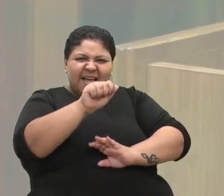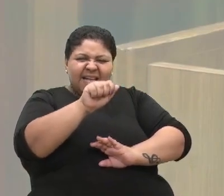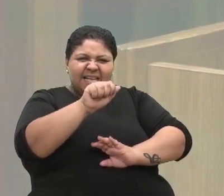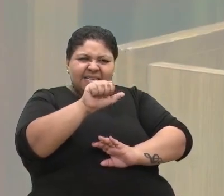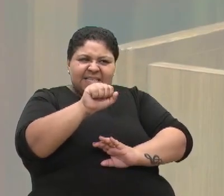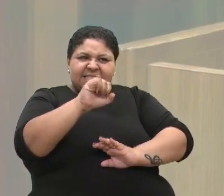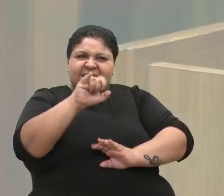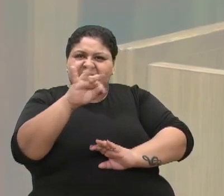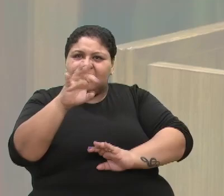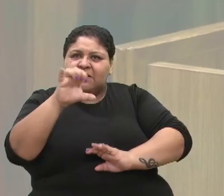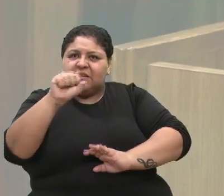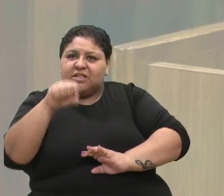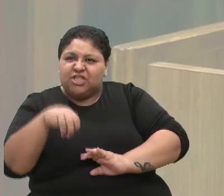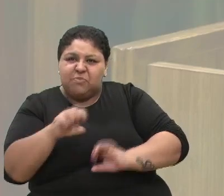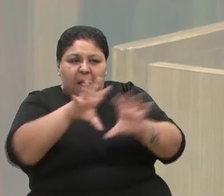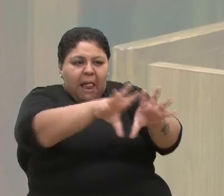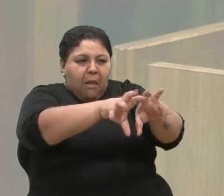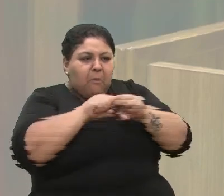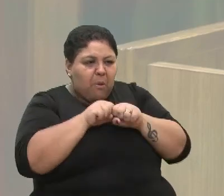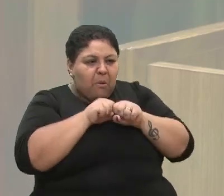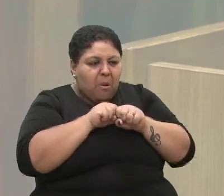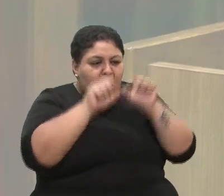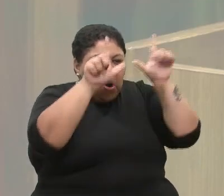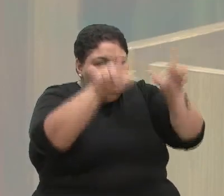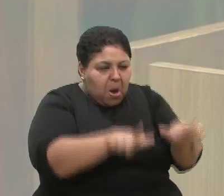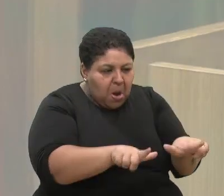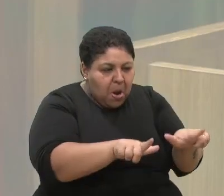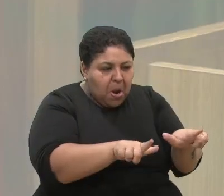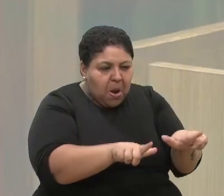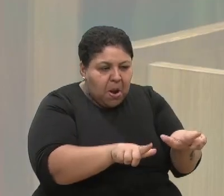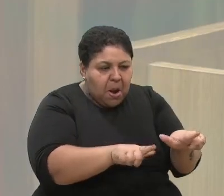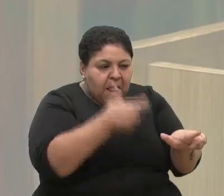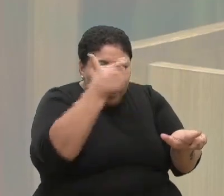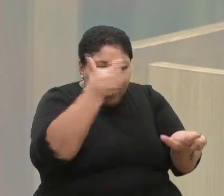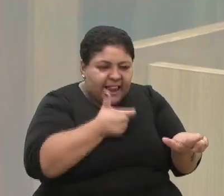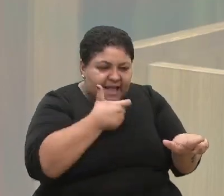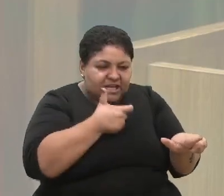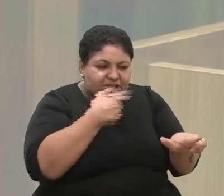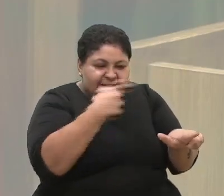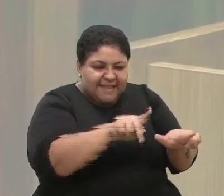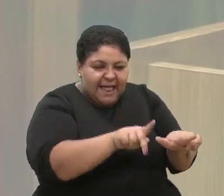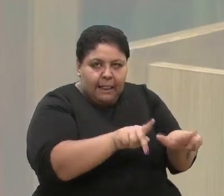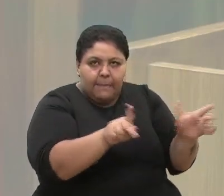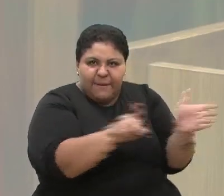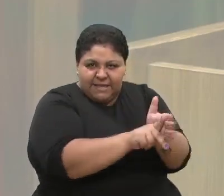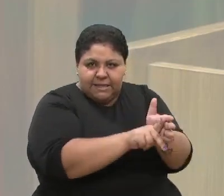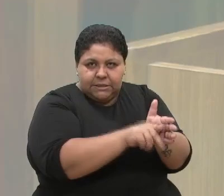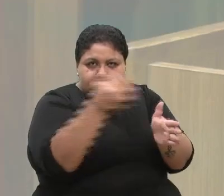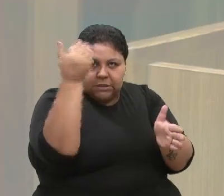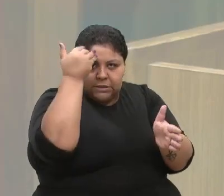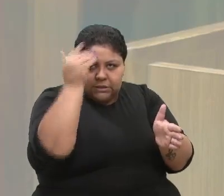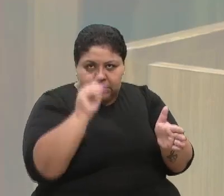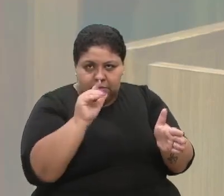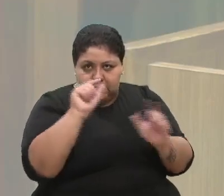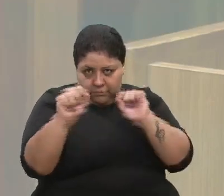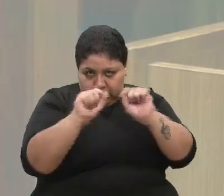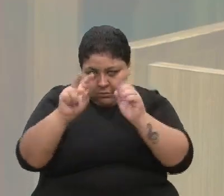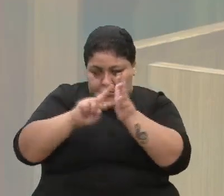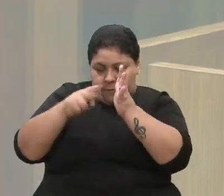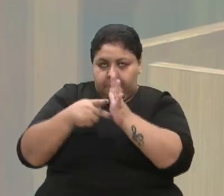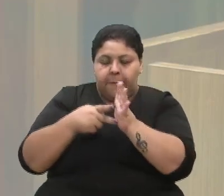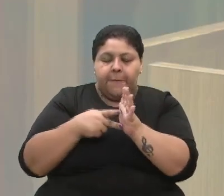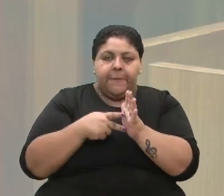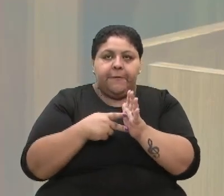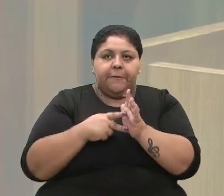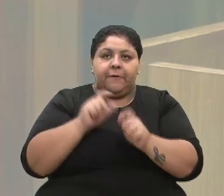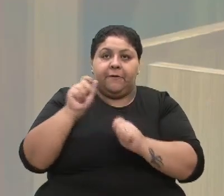isso, acabou virando sinônimo de aproveitador. Isso, quero dizer para os senhores,